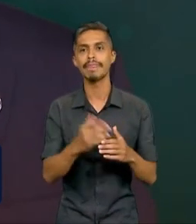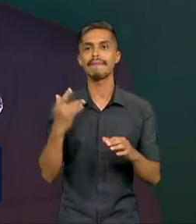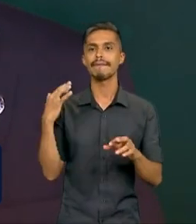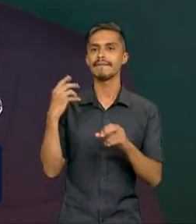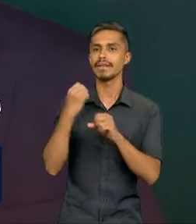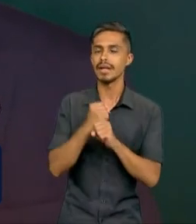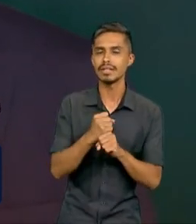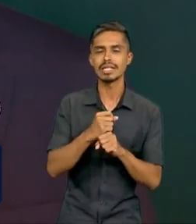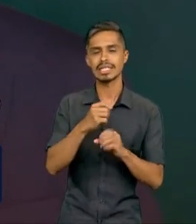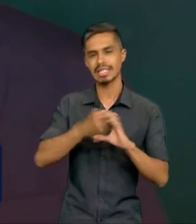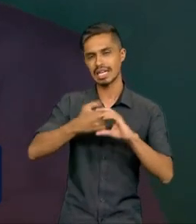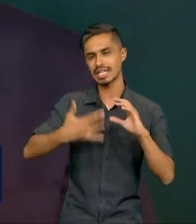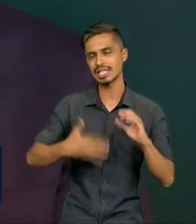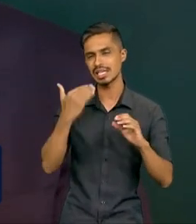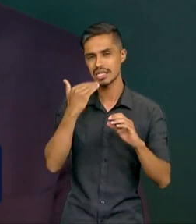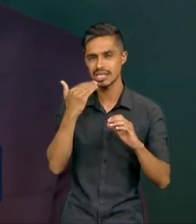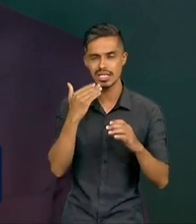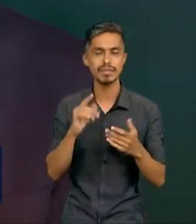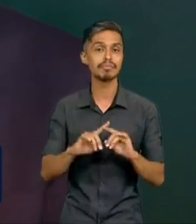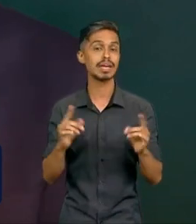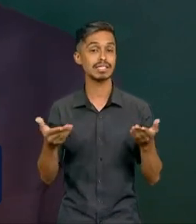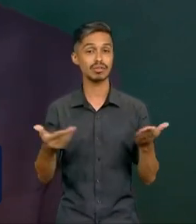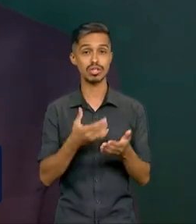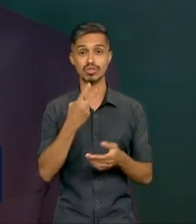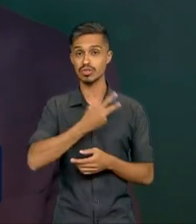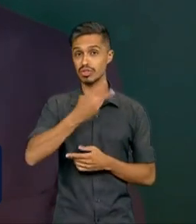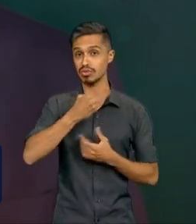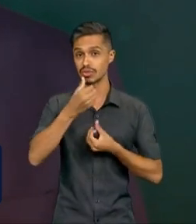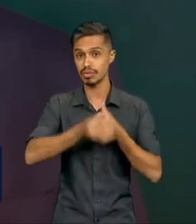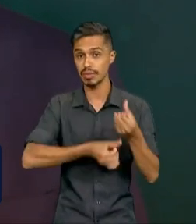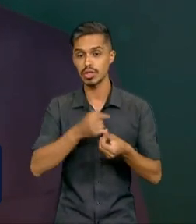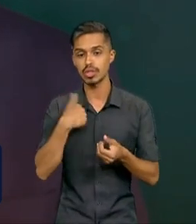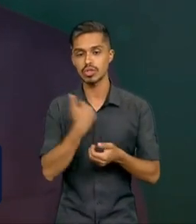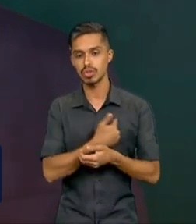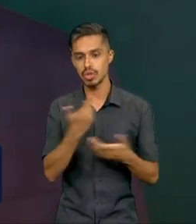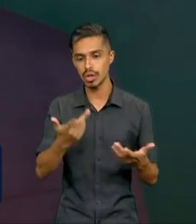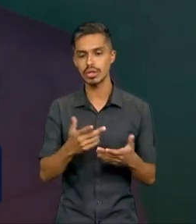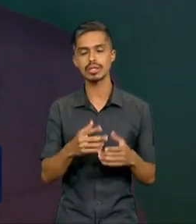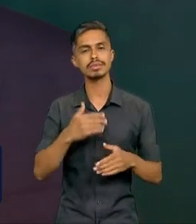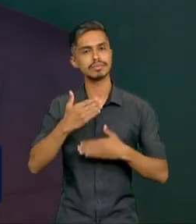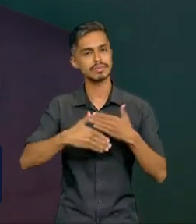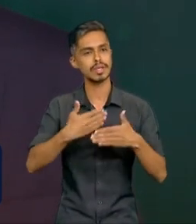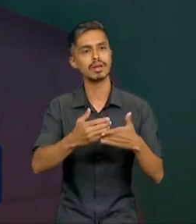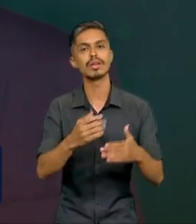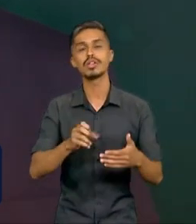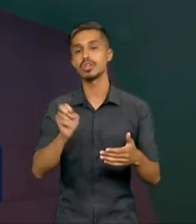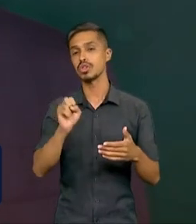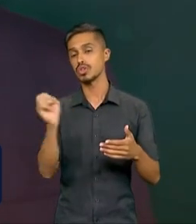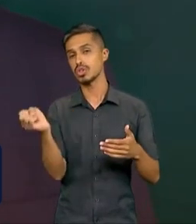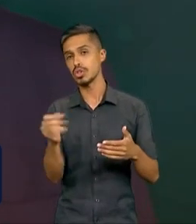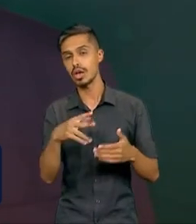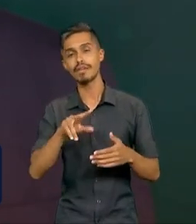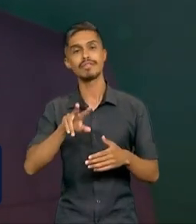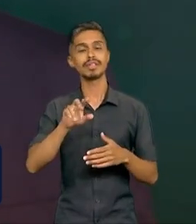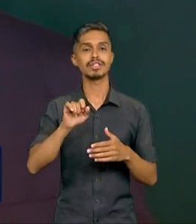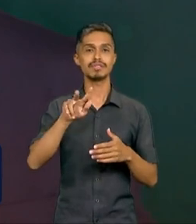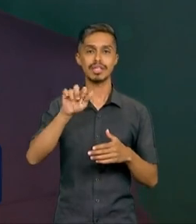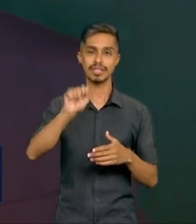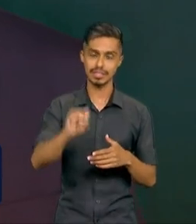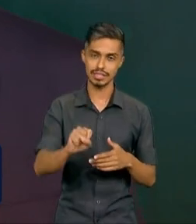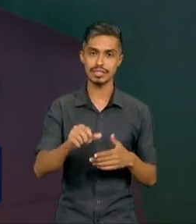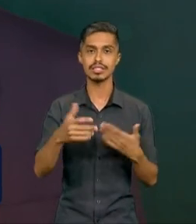bastante descaracterizado. E agora, nesse segundo semestre, estamos providenciando vagas novas. Nós vamos chegar